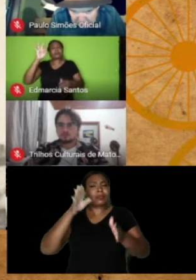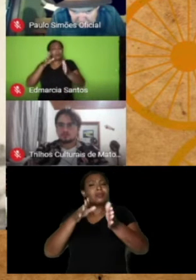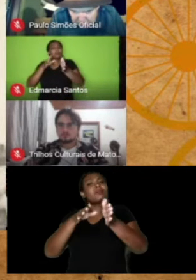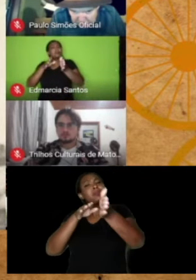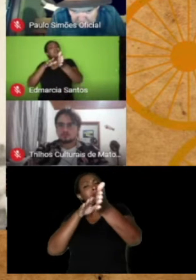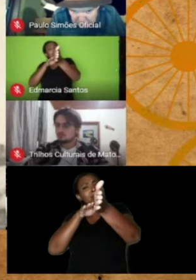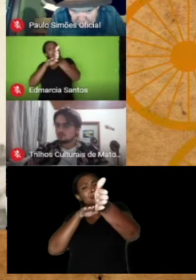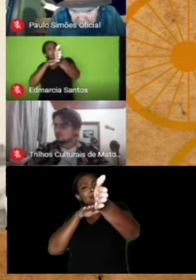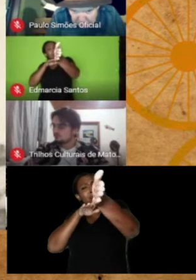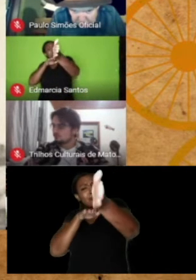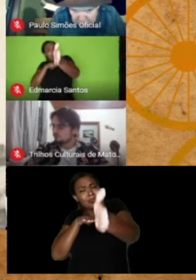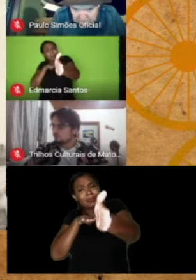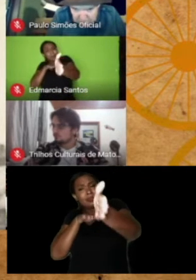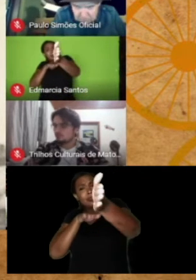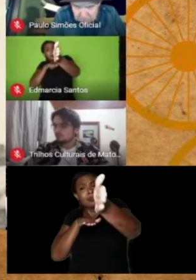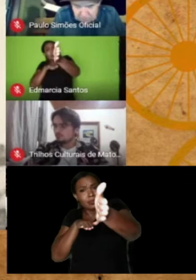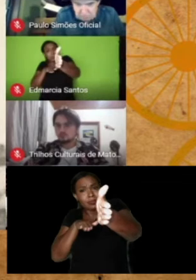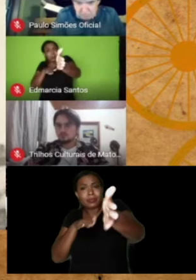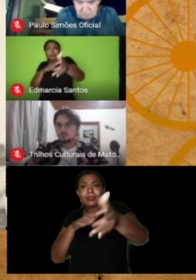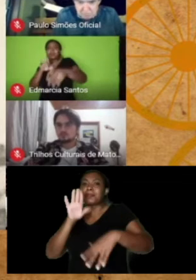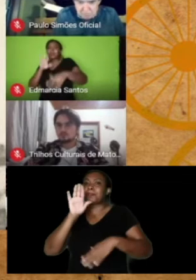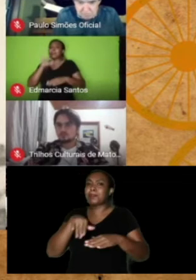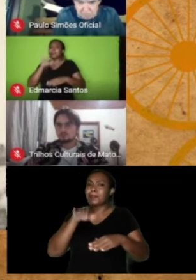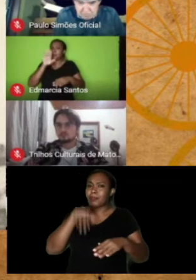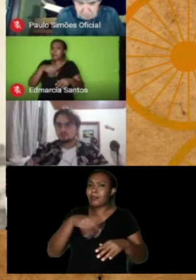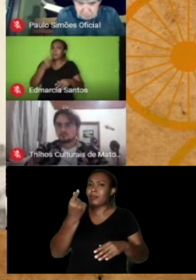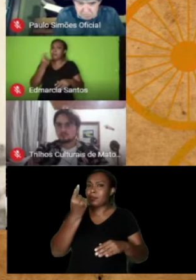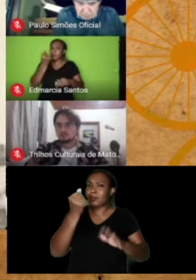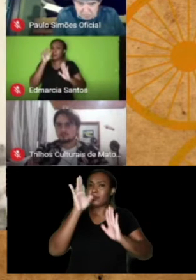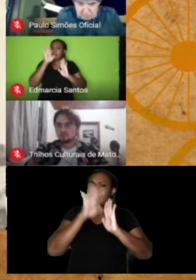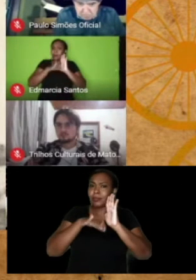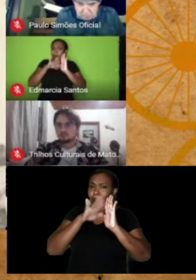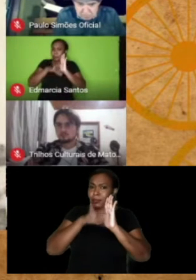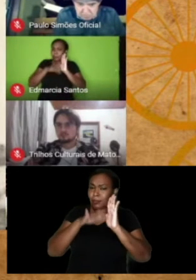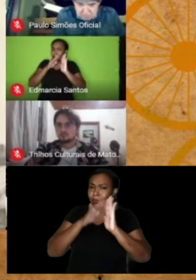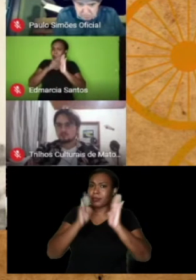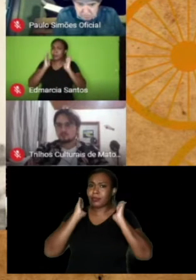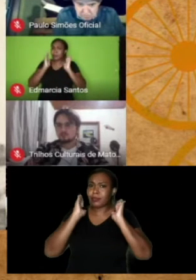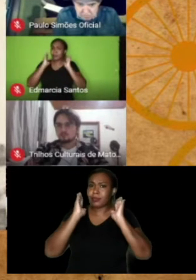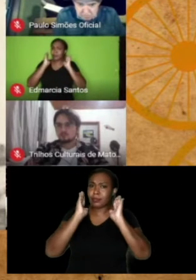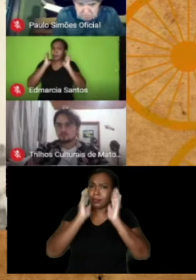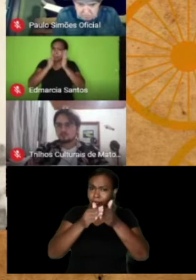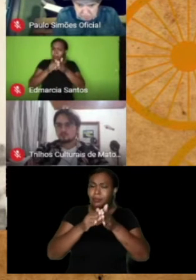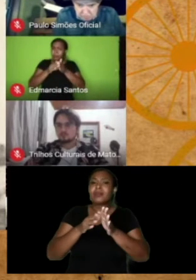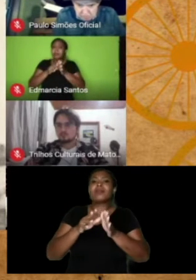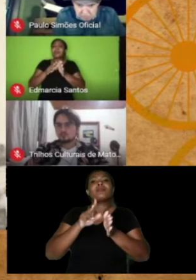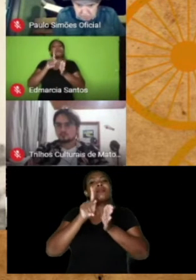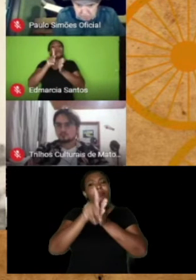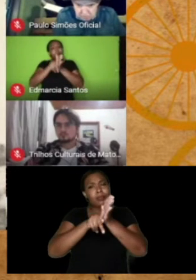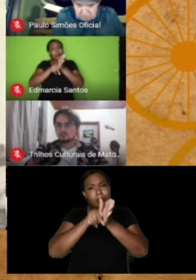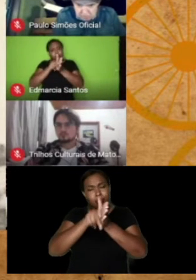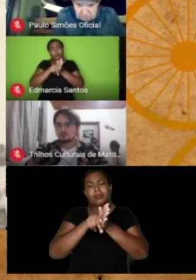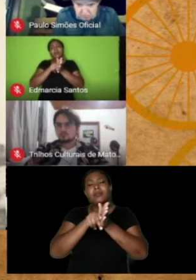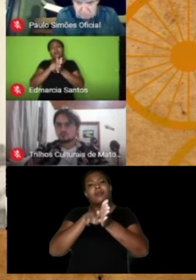E não existe meio modal mais barato, mais eficaz e mais integrador que a ferrovia.